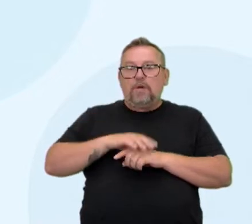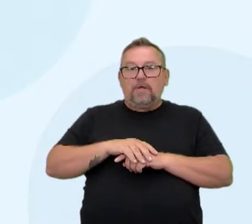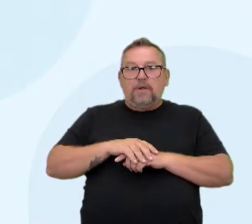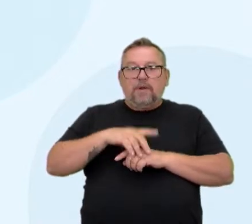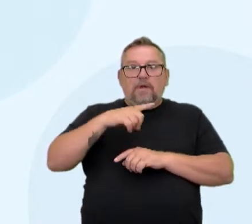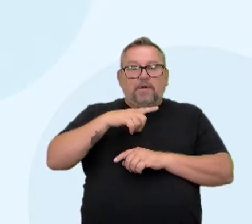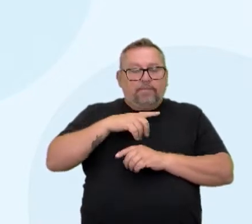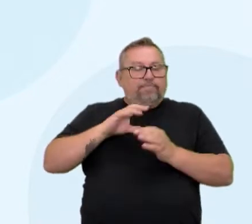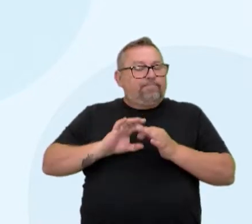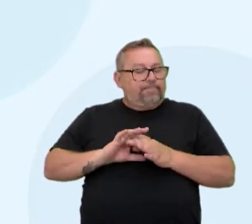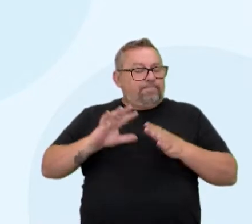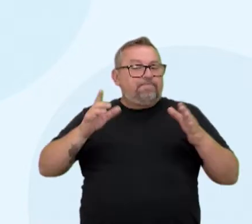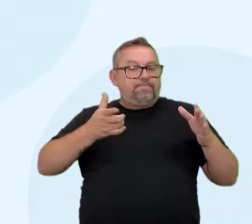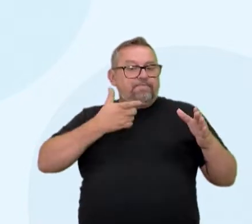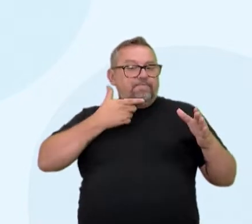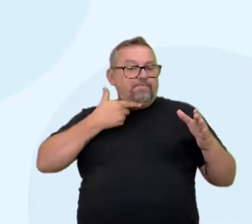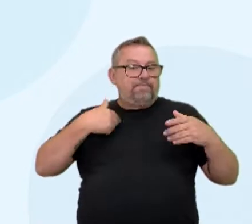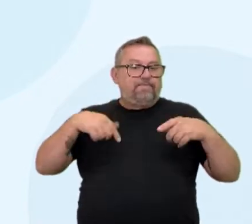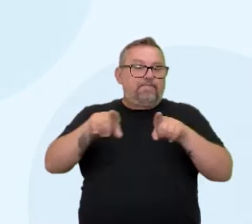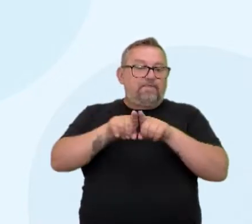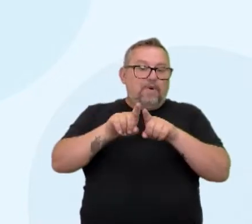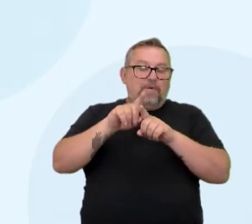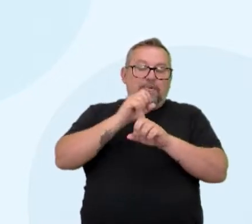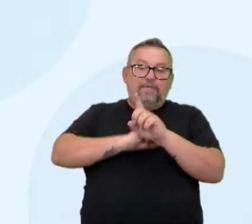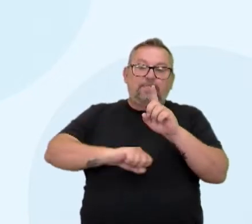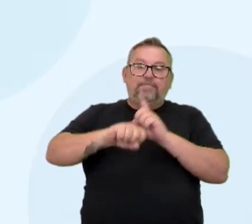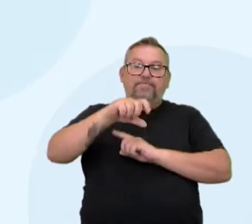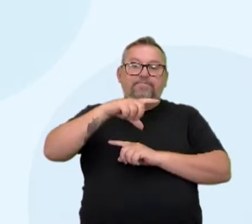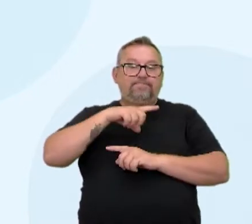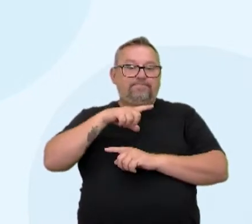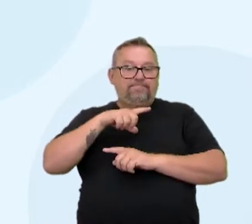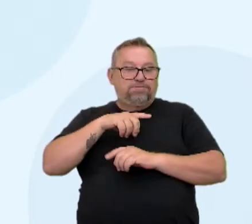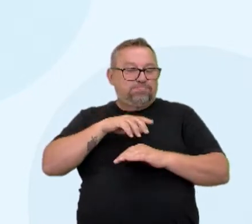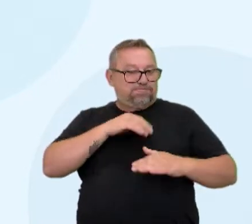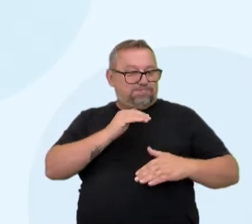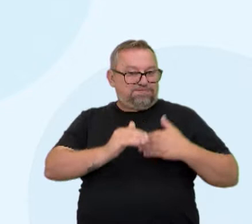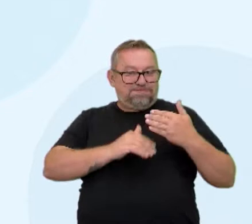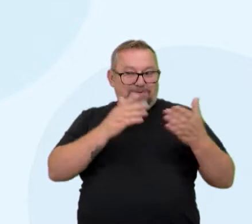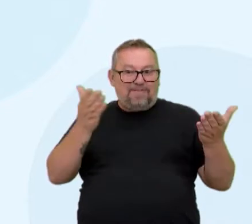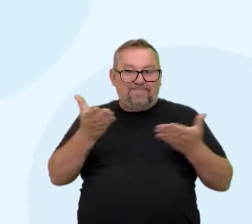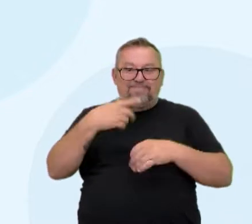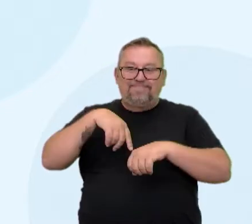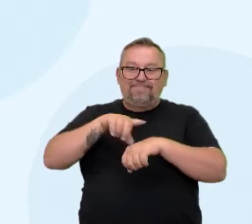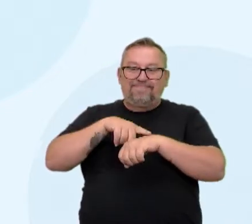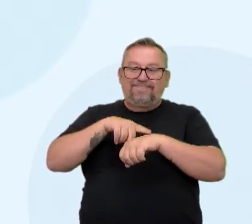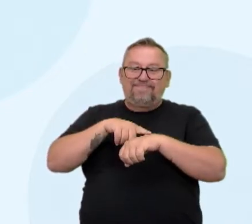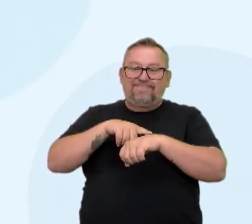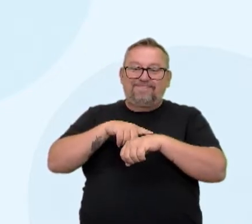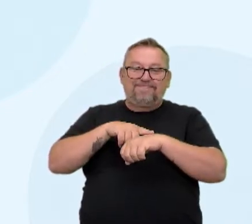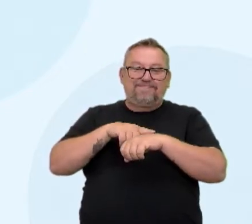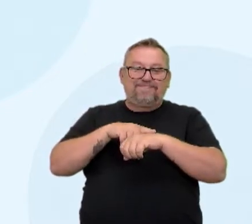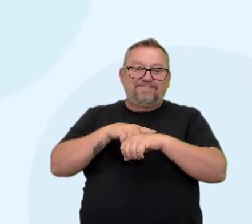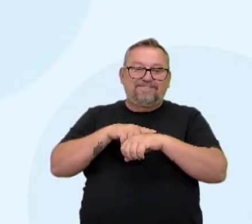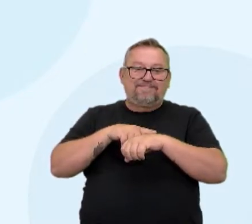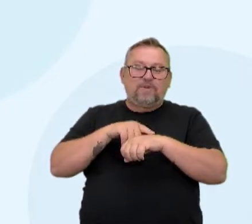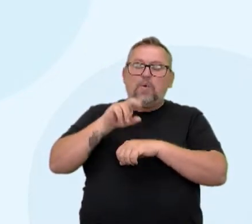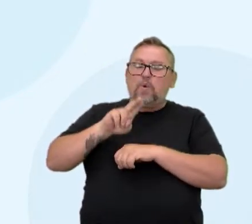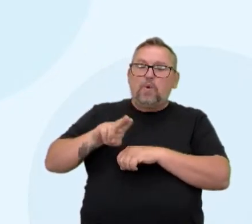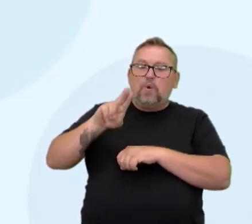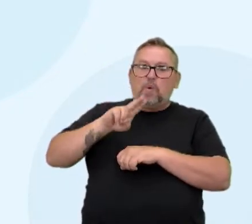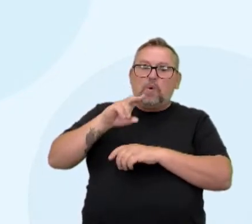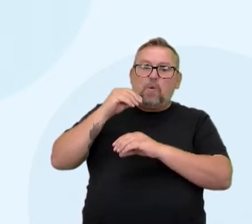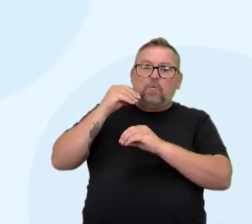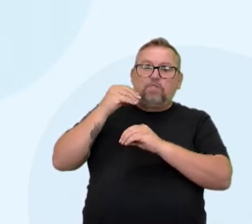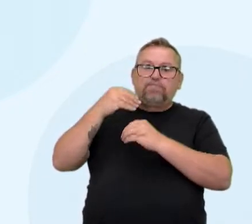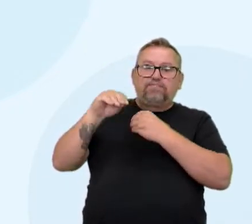forma espontânea, né? E de acordo com o que a sociedade está consumindo naquele momento. Quais recursos os memes utilizam para